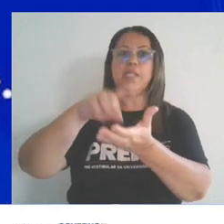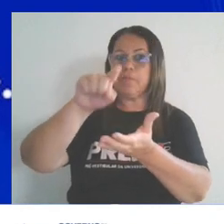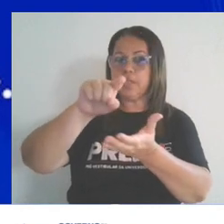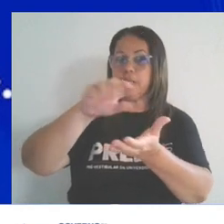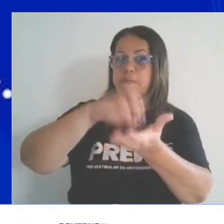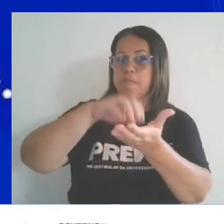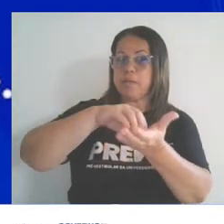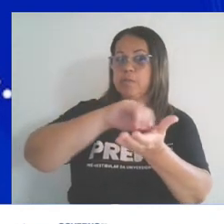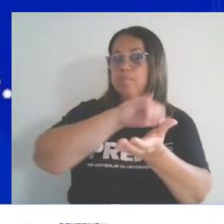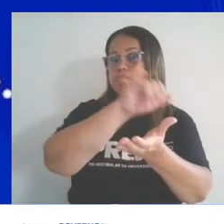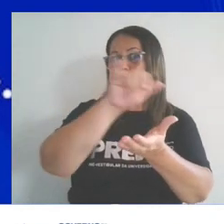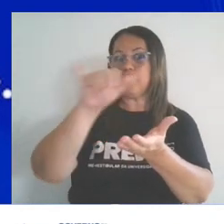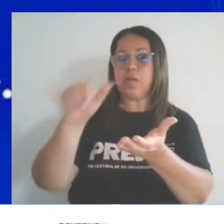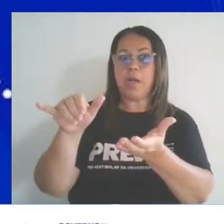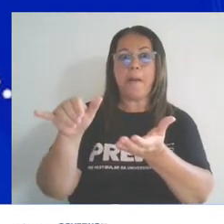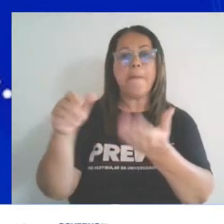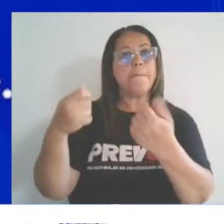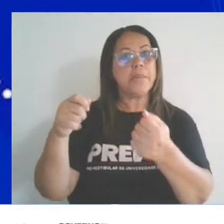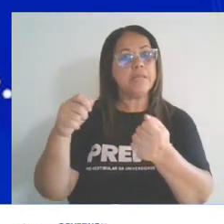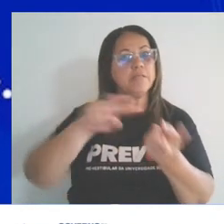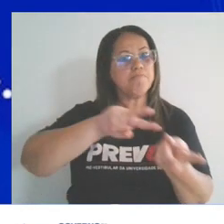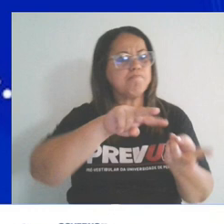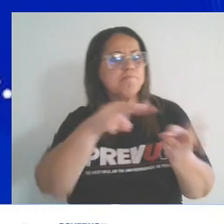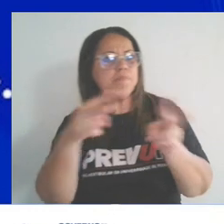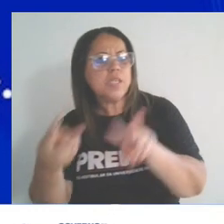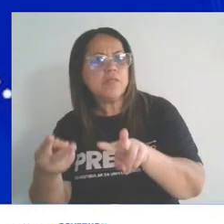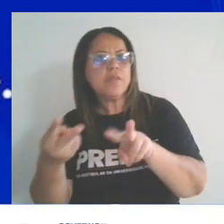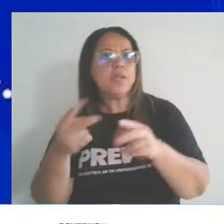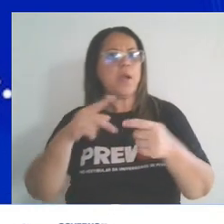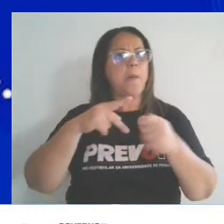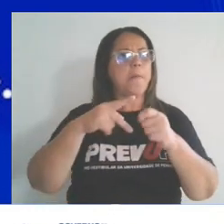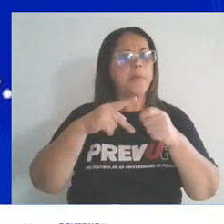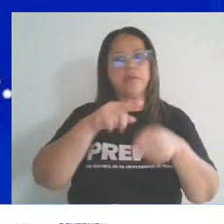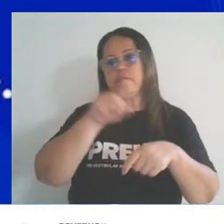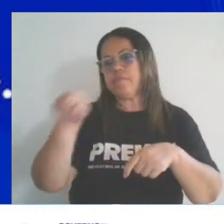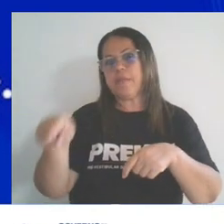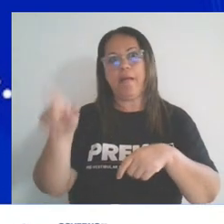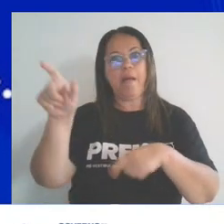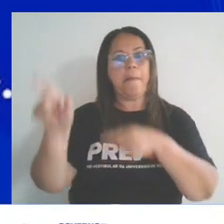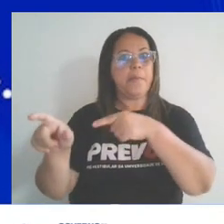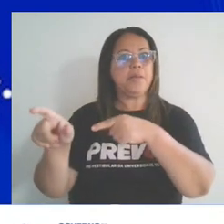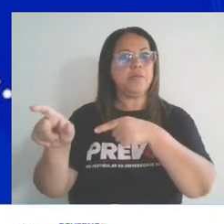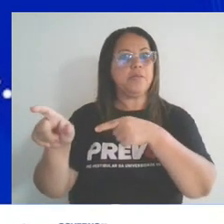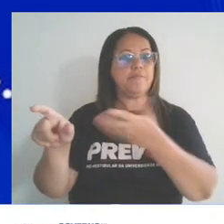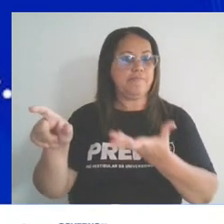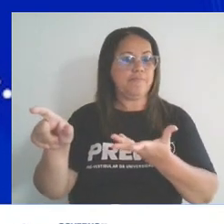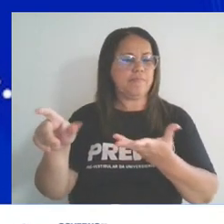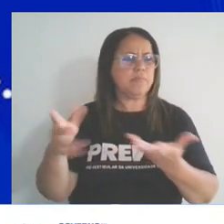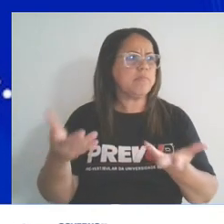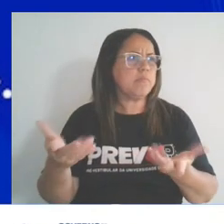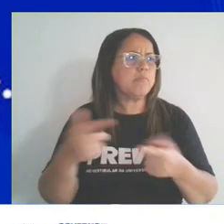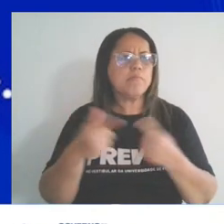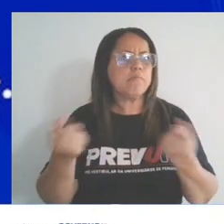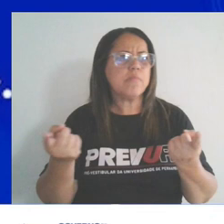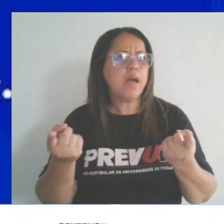banco envolvido que é necessário transferir para a pessoa que você indicou. E onde é que as redes sociais digitais